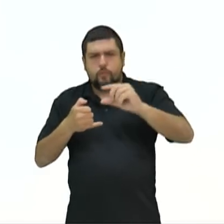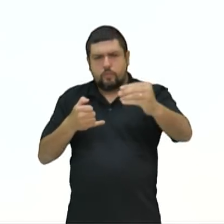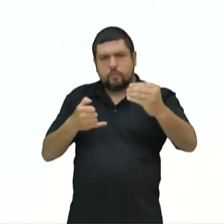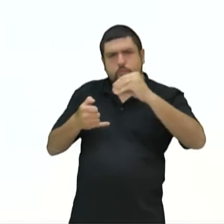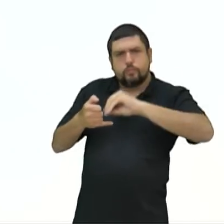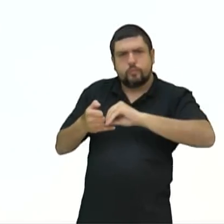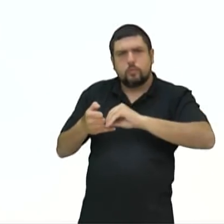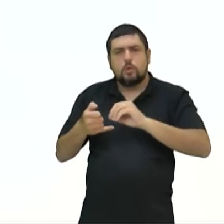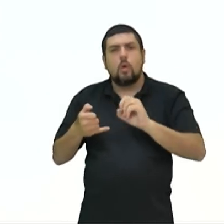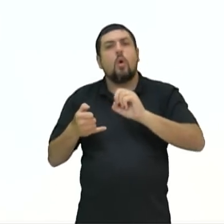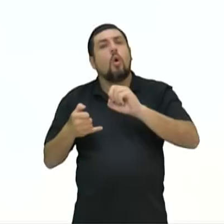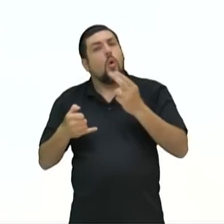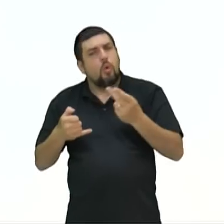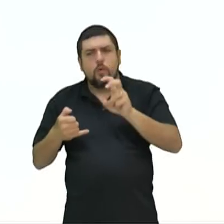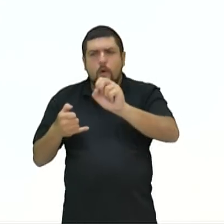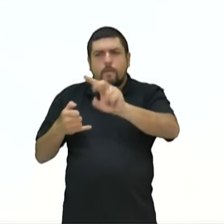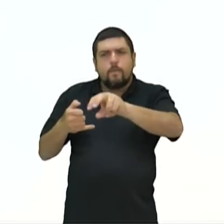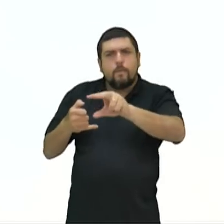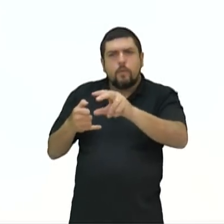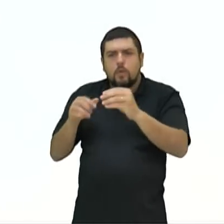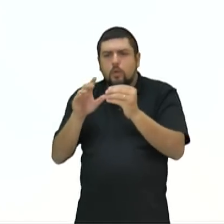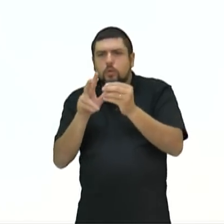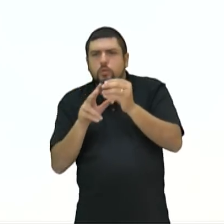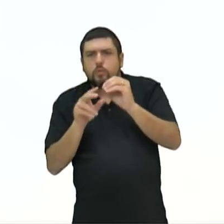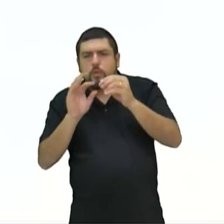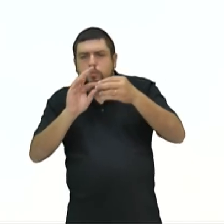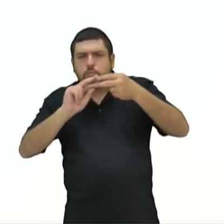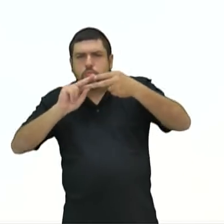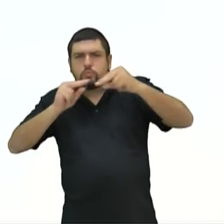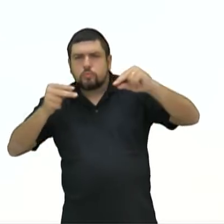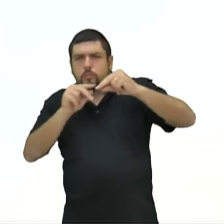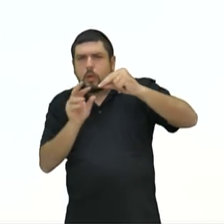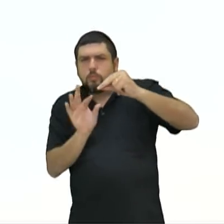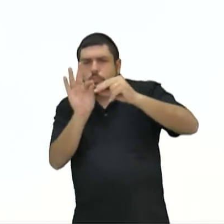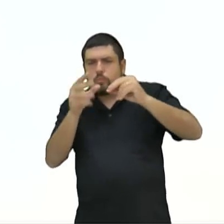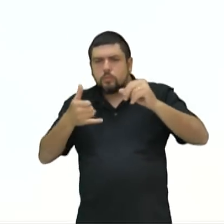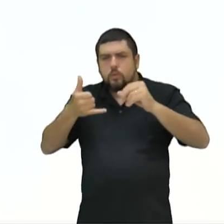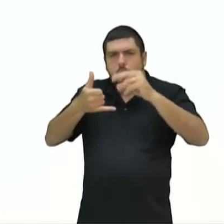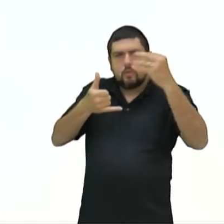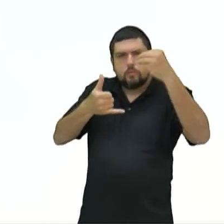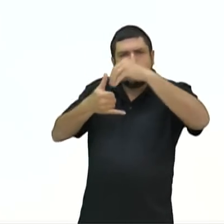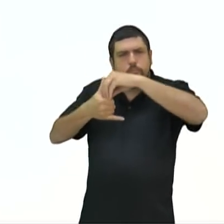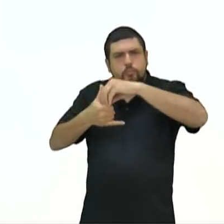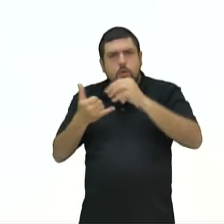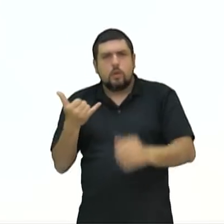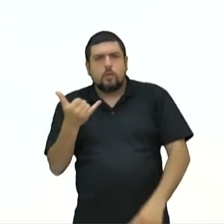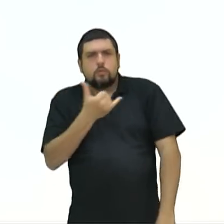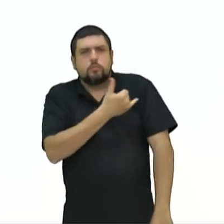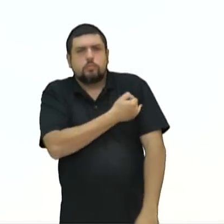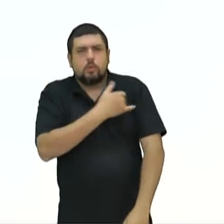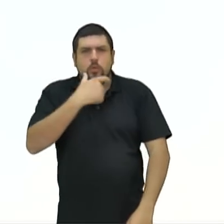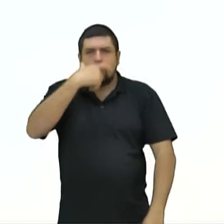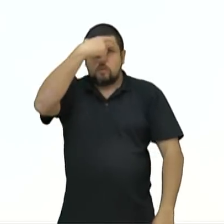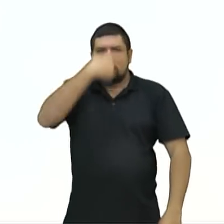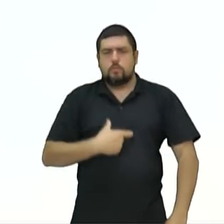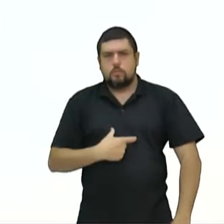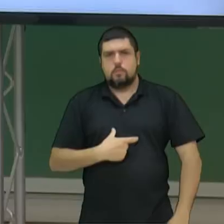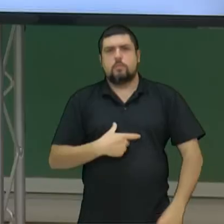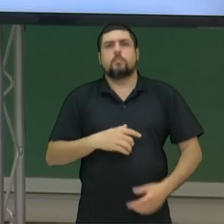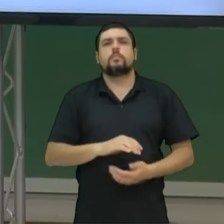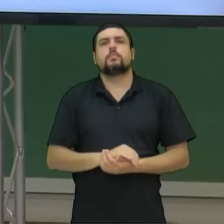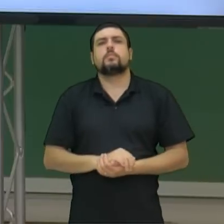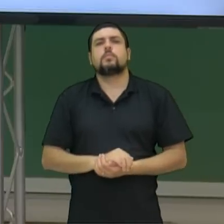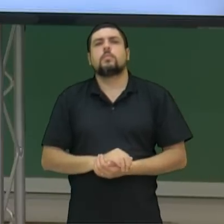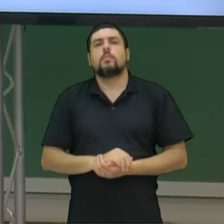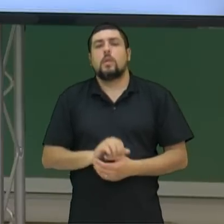ser pedaço do vírus, né? Uma parte da estrutura viral. E aplicam isso na pessoa, nos voluntários que vão receber.